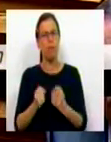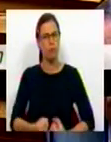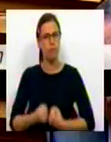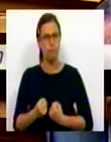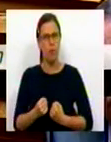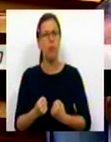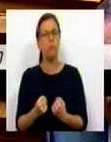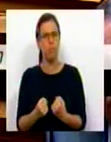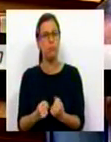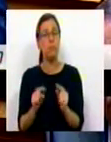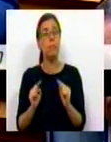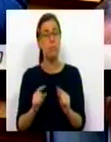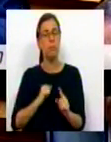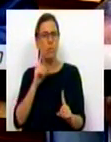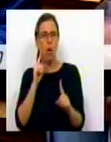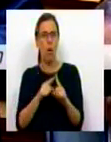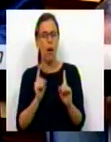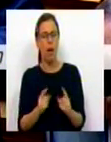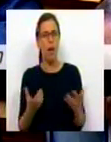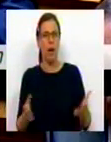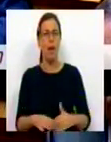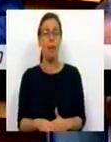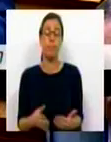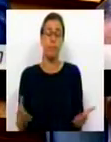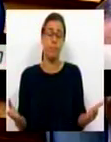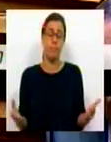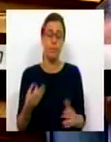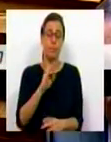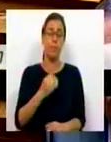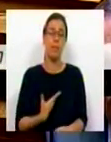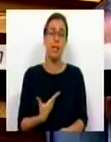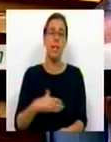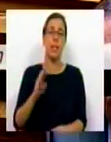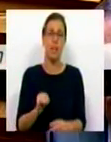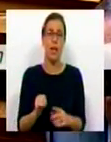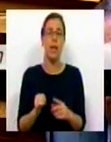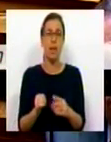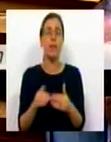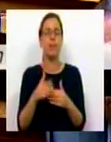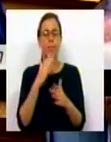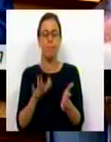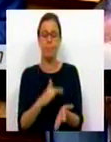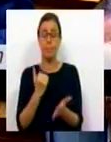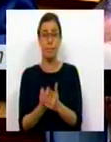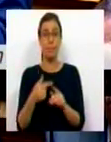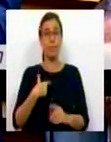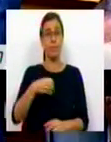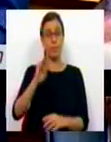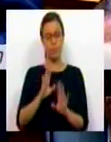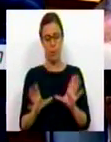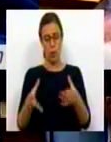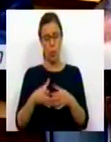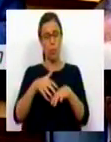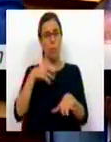forte. E esse é o nosso objetivo. E, portanto, PSD e CDS encontrarão sempre no Partido Socialista,